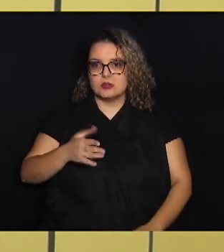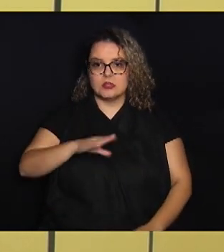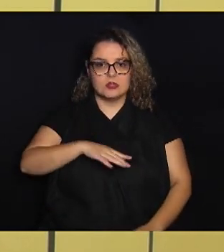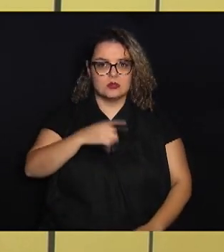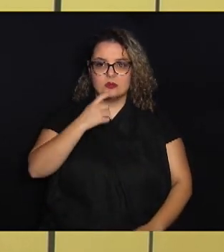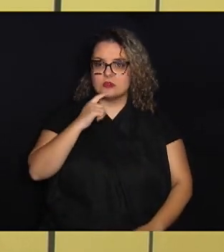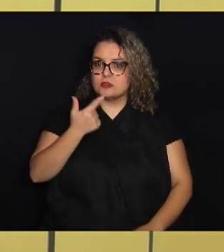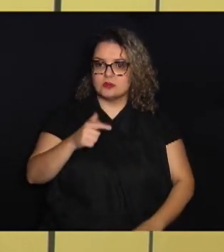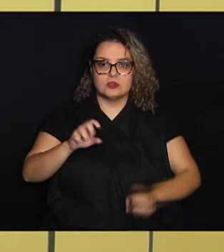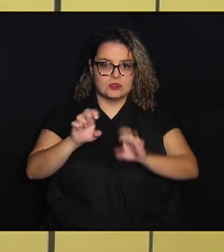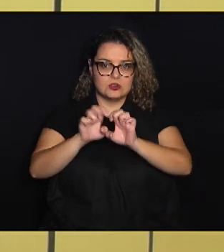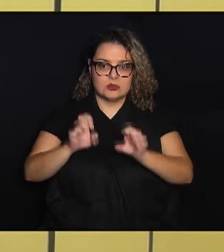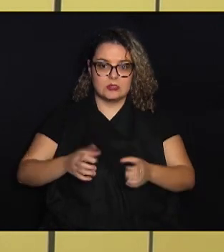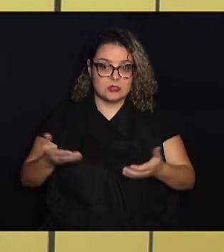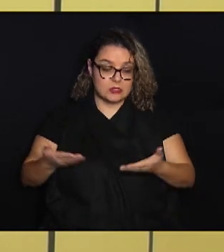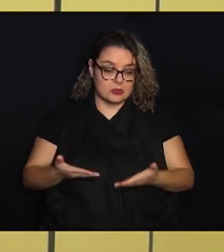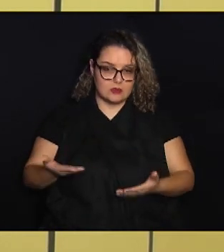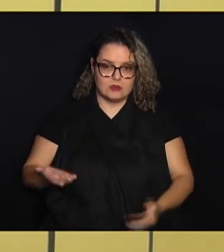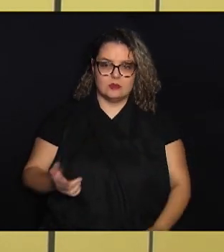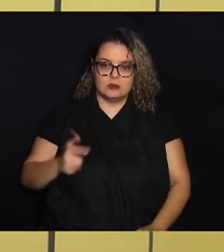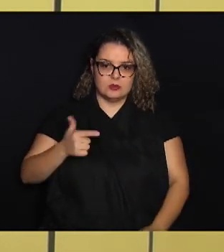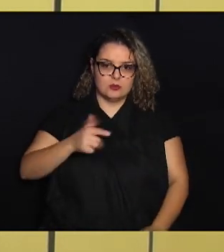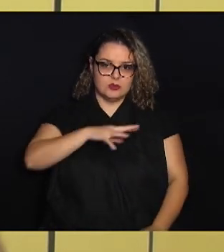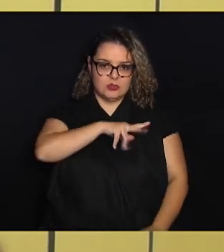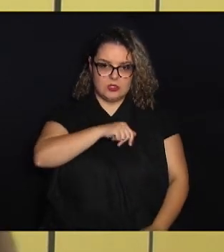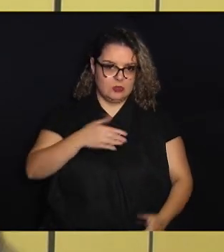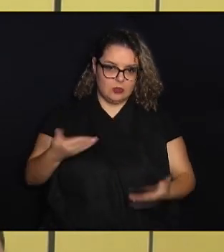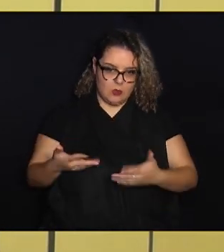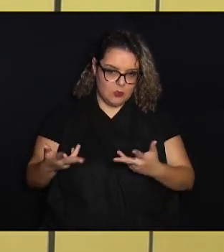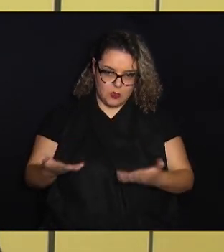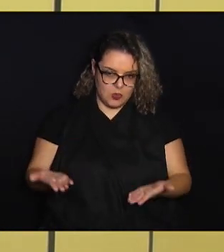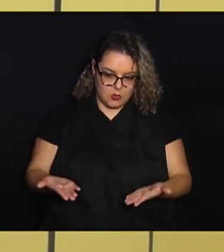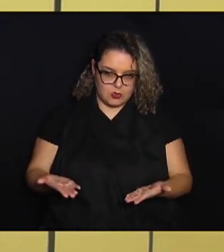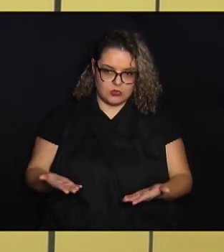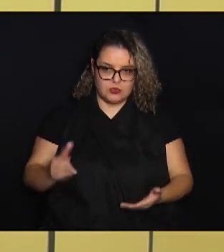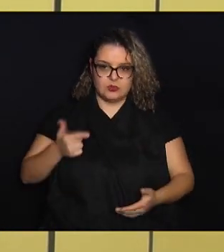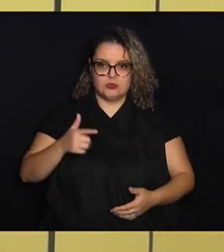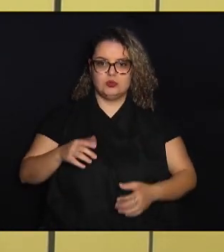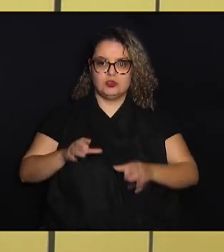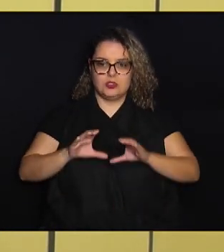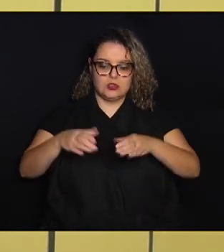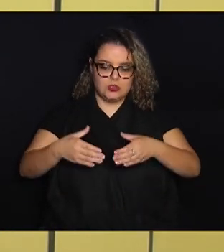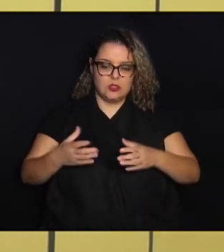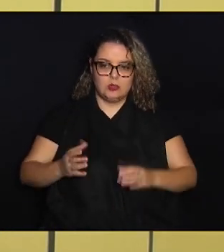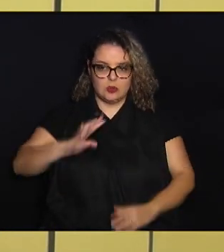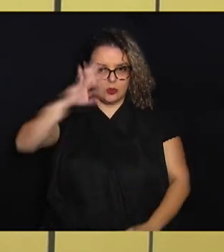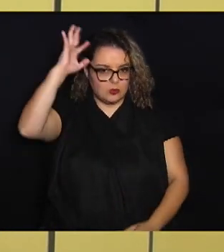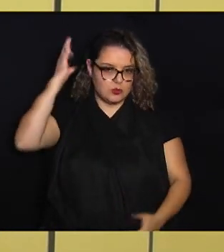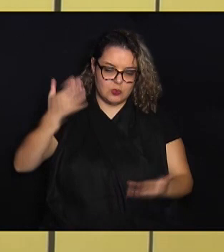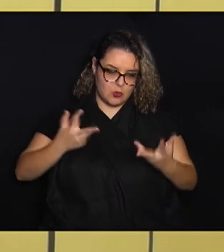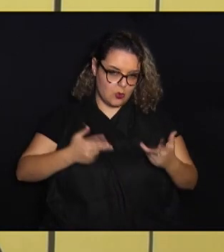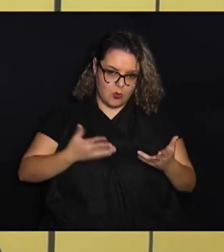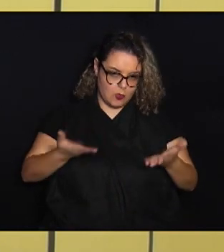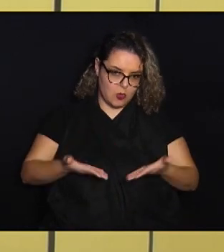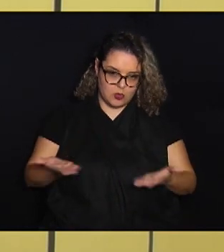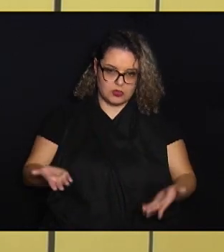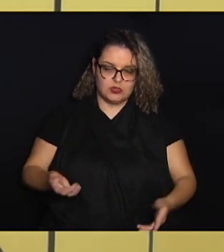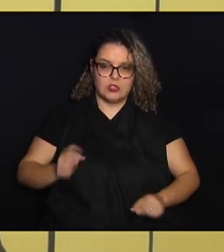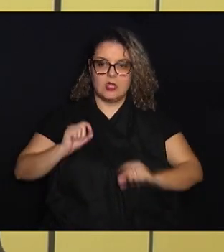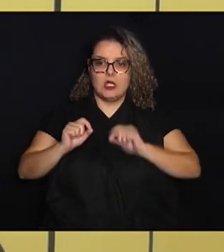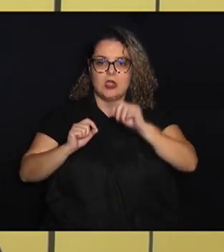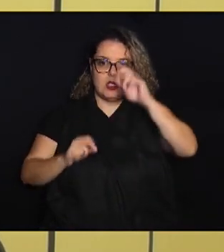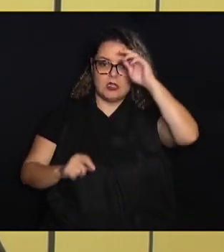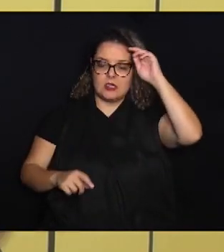a estrutura que tem hoje, não existia SAMU como existe hoje, não existia a estrutura do Corpo de Bombeiros como tem hoje. Então, quem tivesse